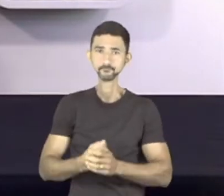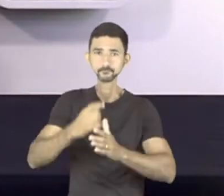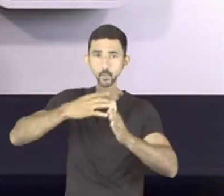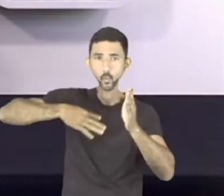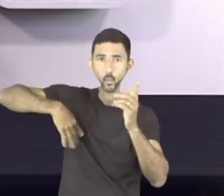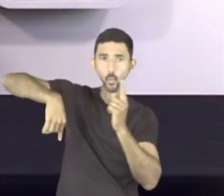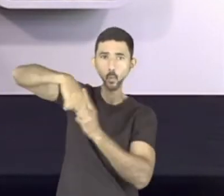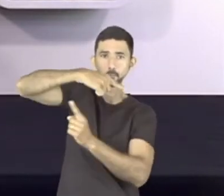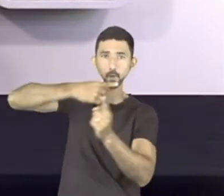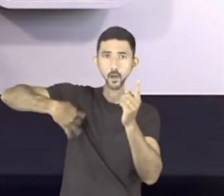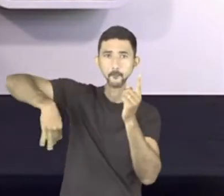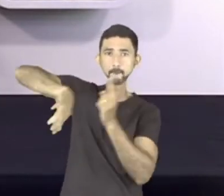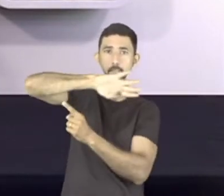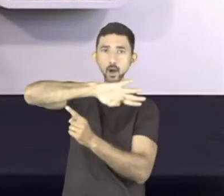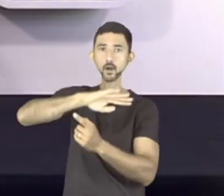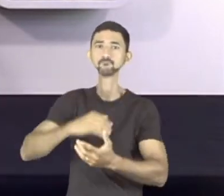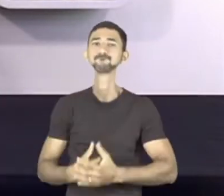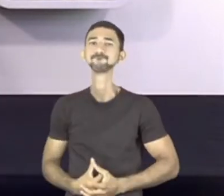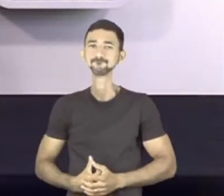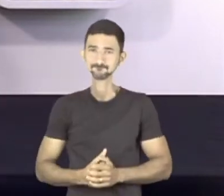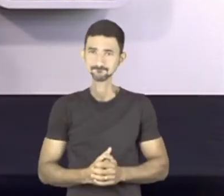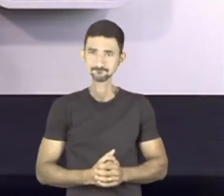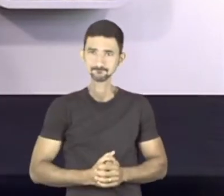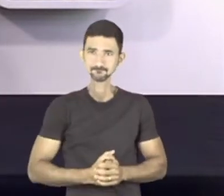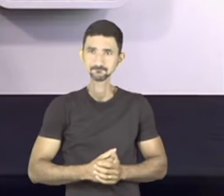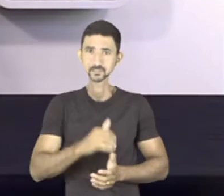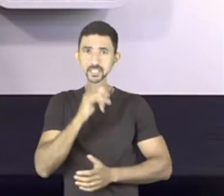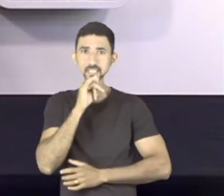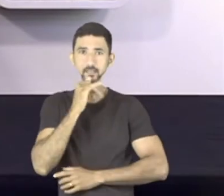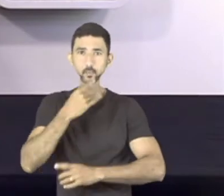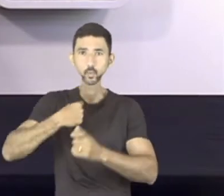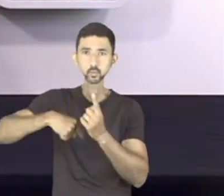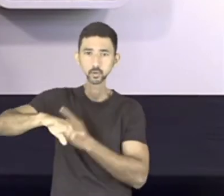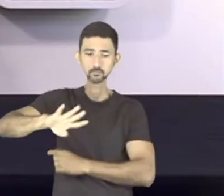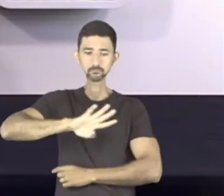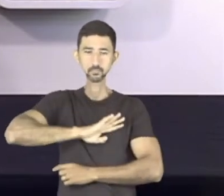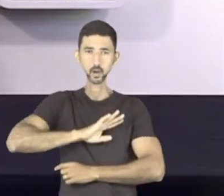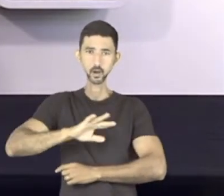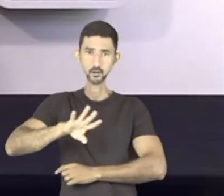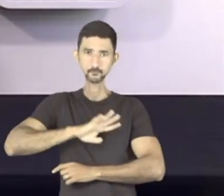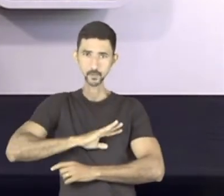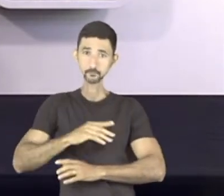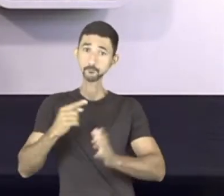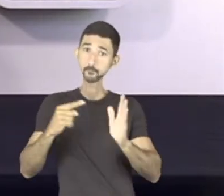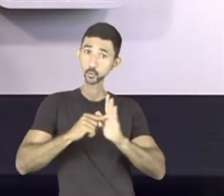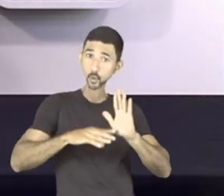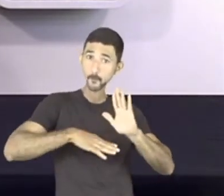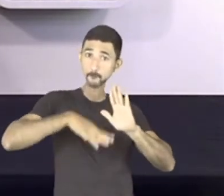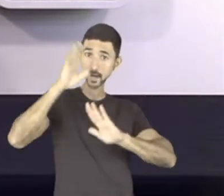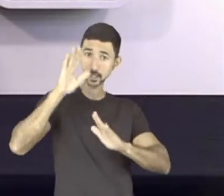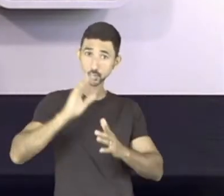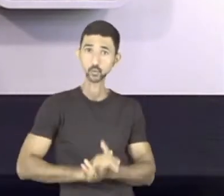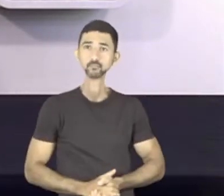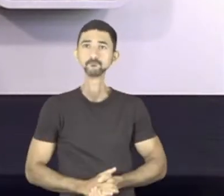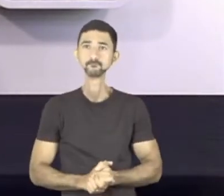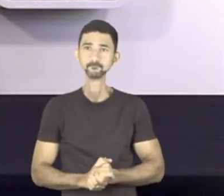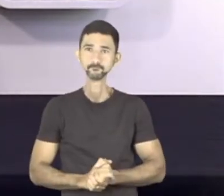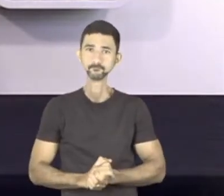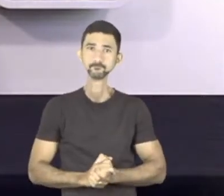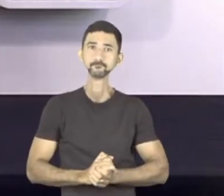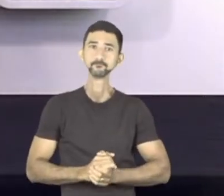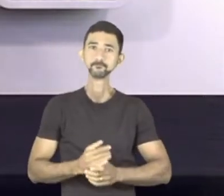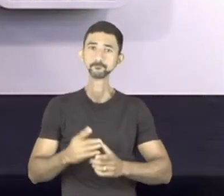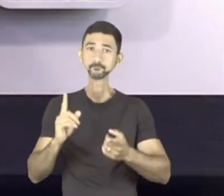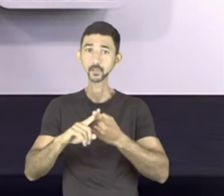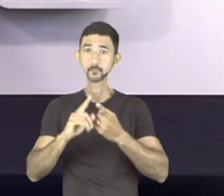giro. Ou seja, um chute com giro no tórax vai valer uma pontuação maior do que um chute sem giro,